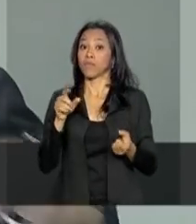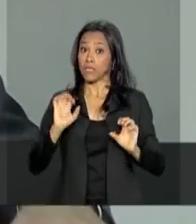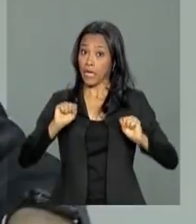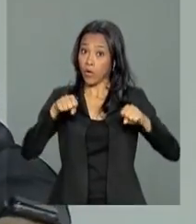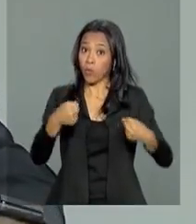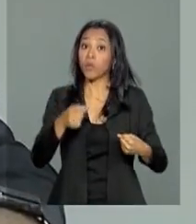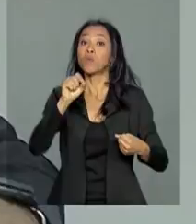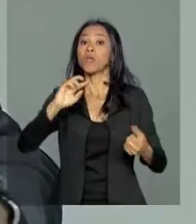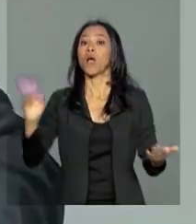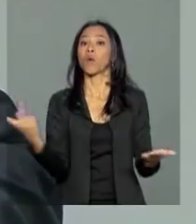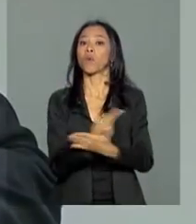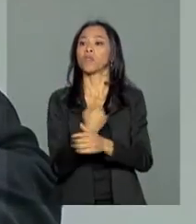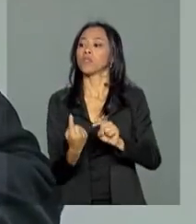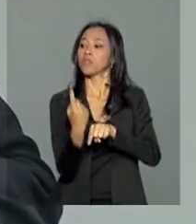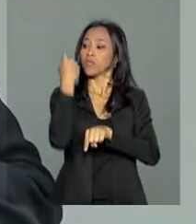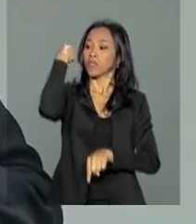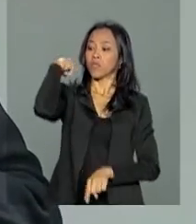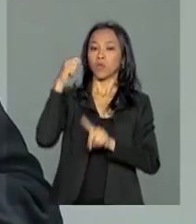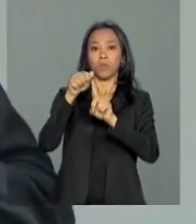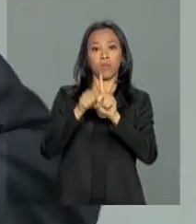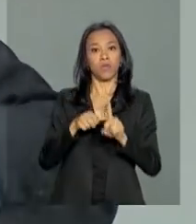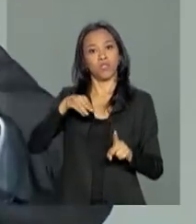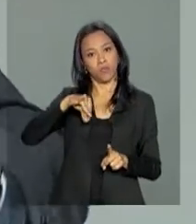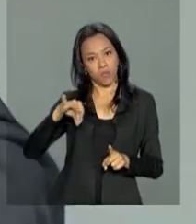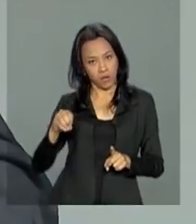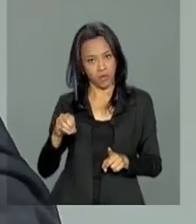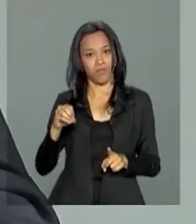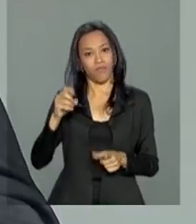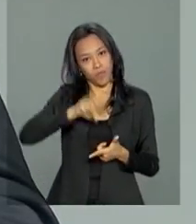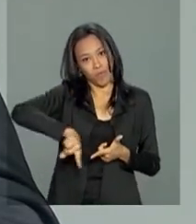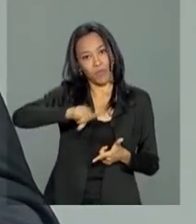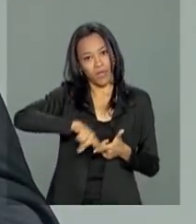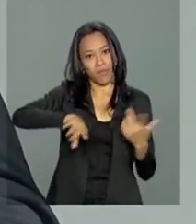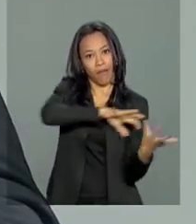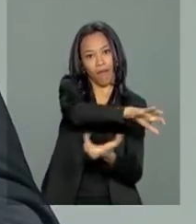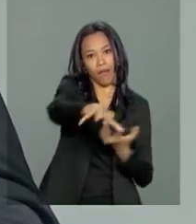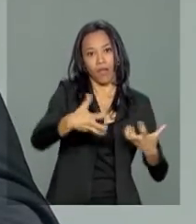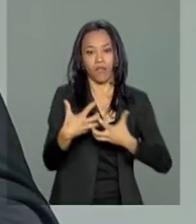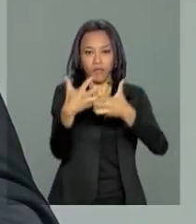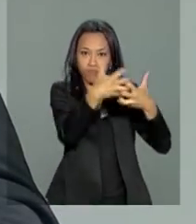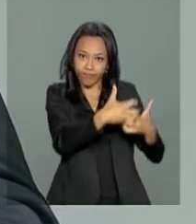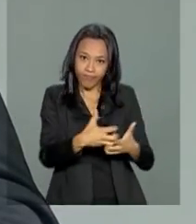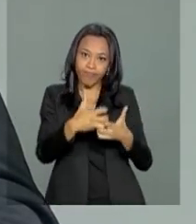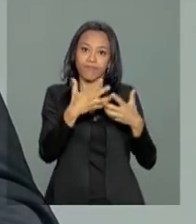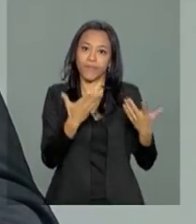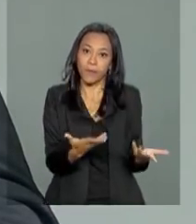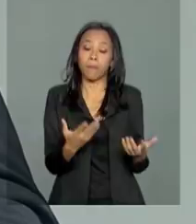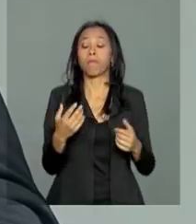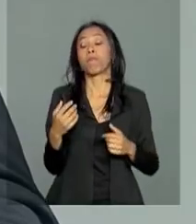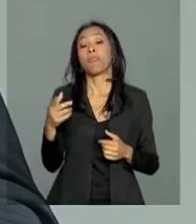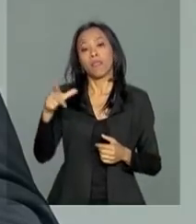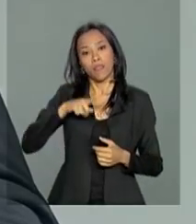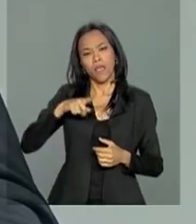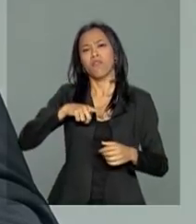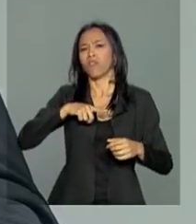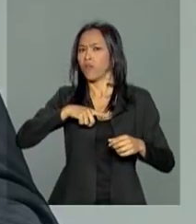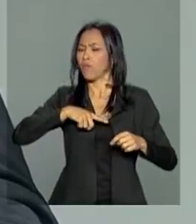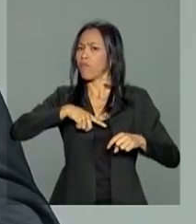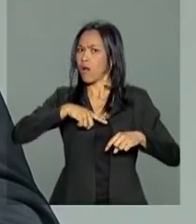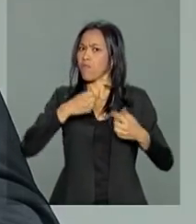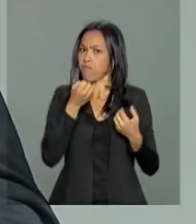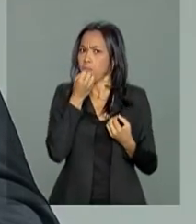da paralisação da prestação do serviço de transporte é então a indústria e apresentou e uma variação positiva